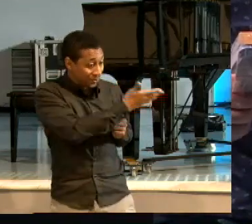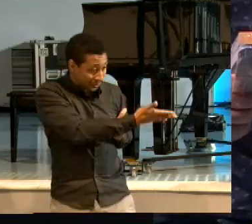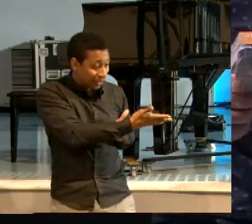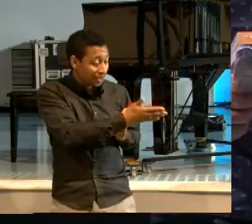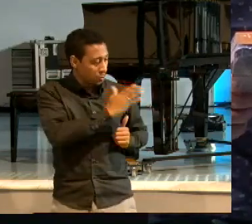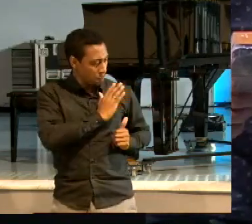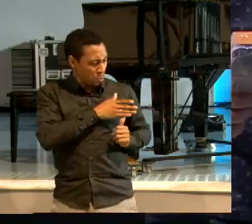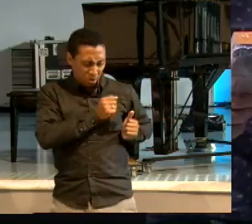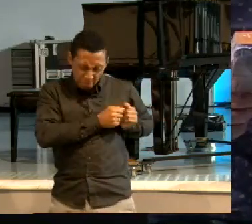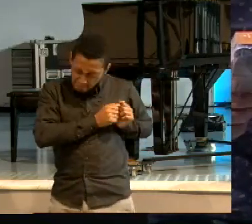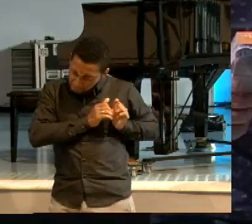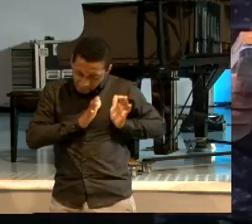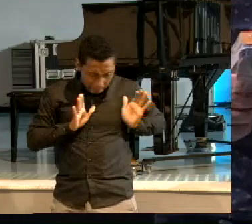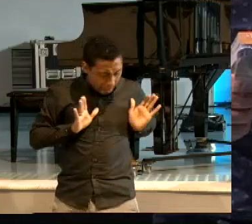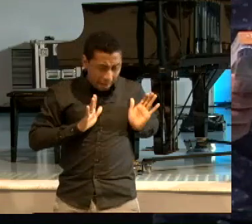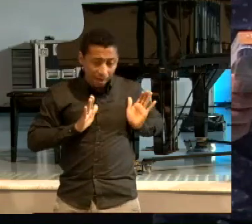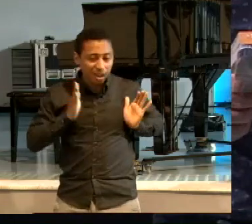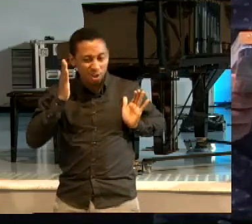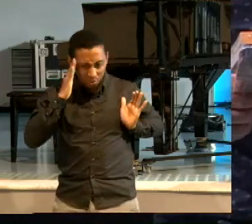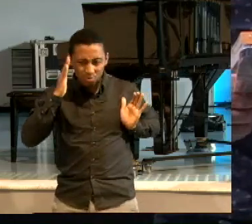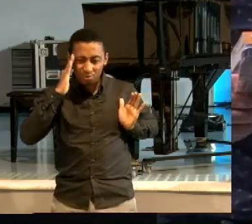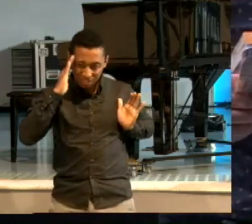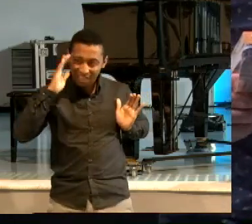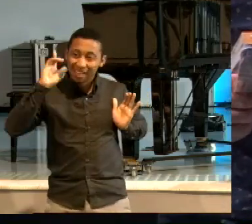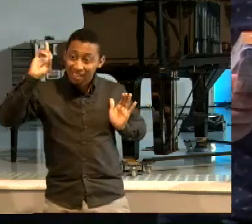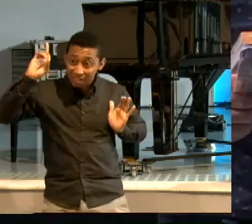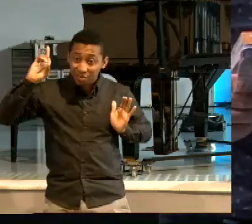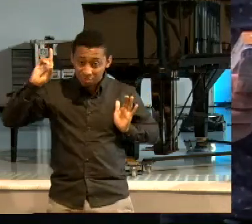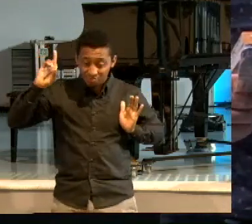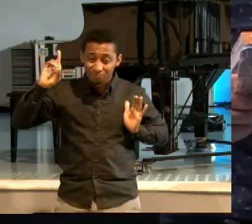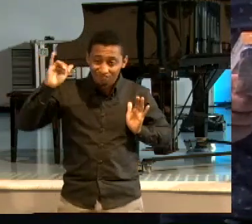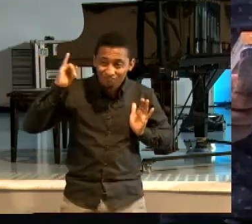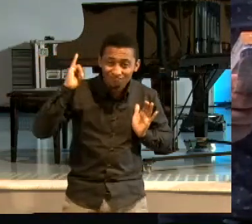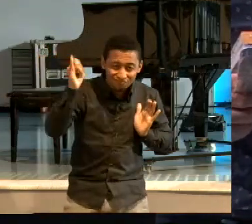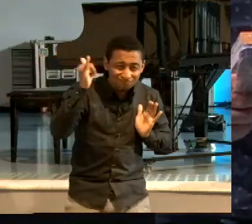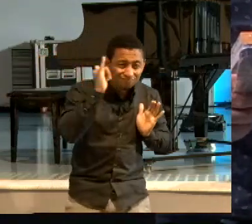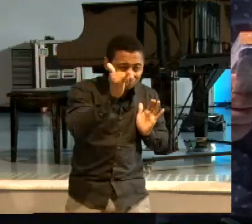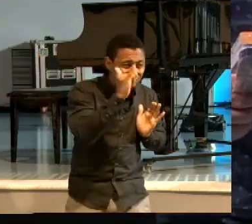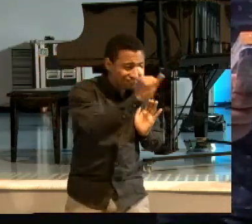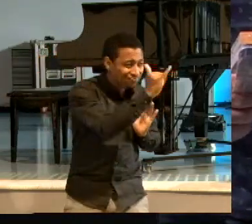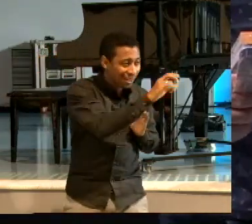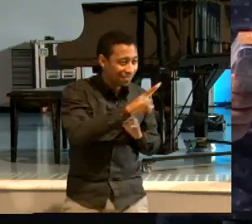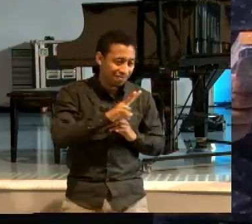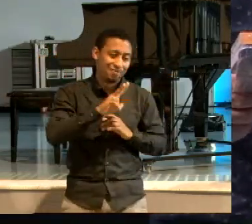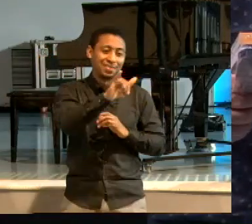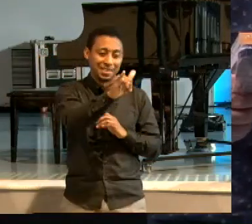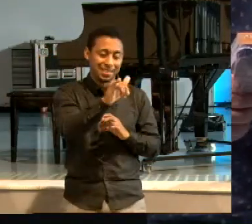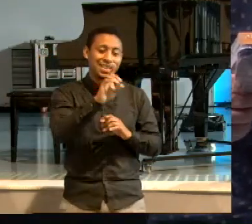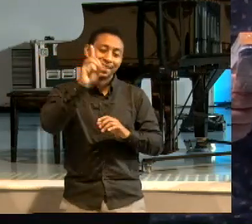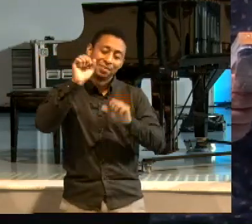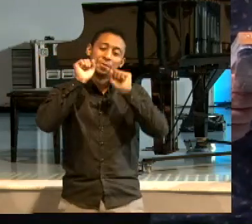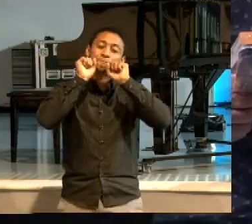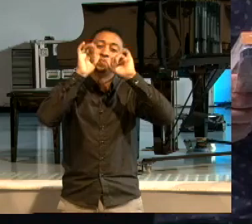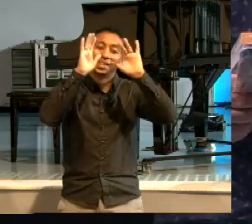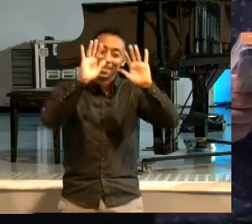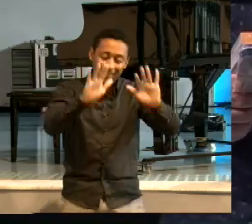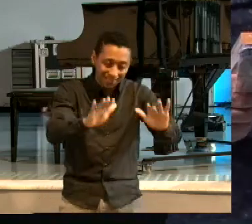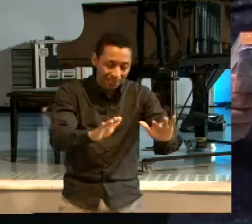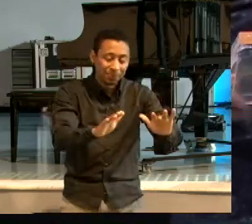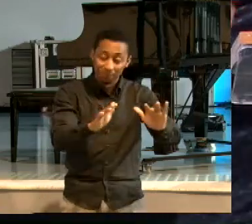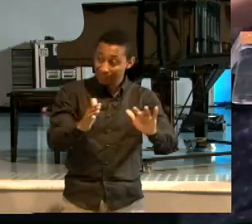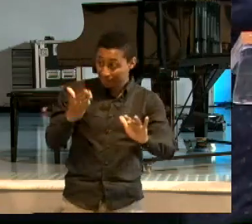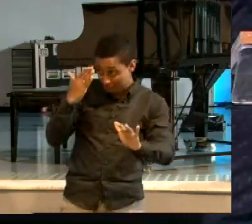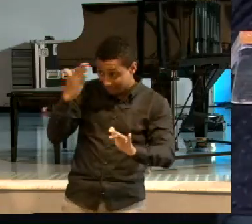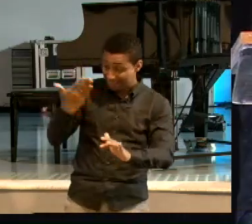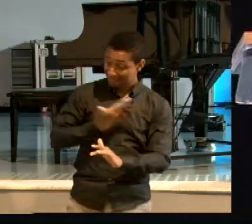da tua expectativa, Deus vai fazer com você muito mais do que você imagina. Deus te abençoe, honra ter você aqui, meu